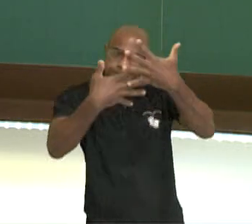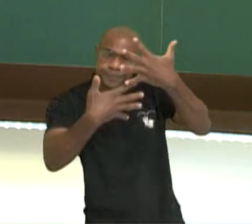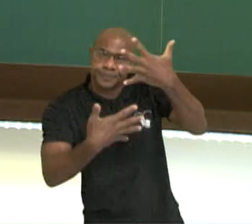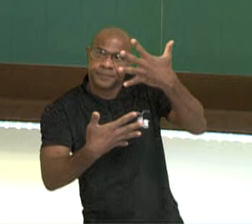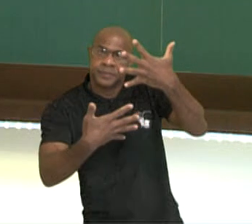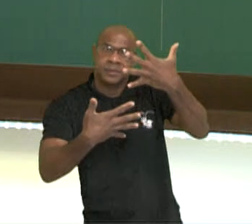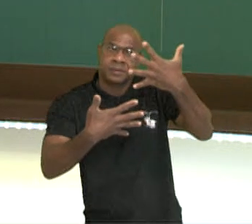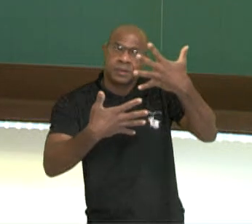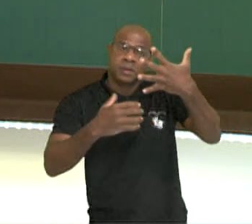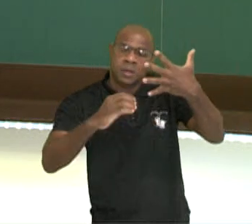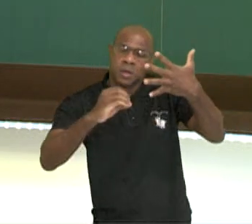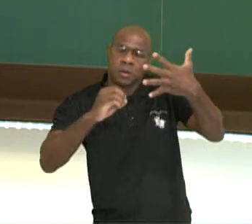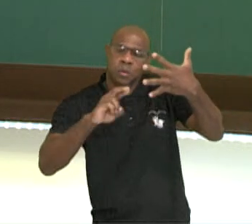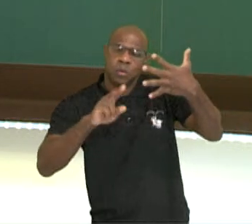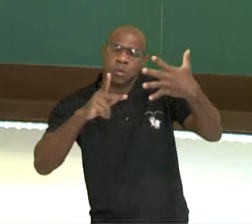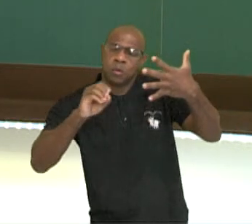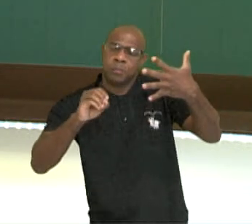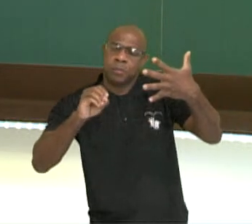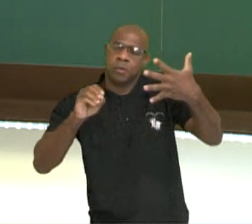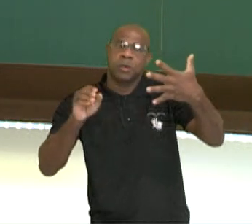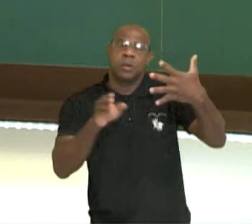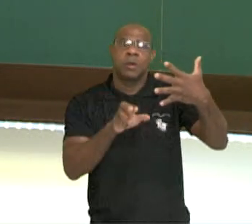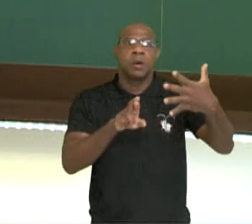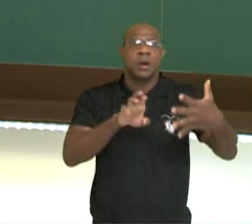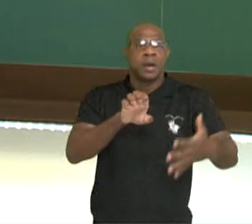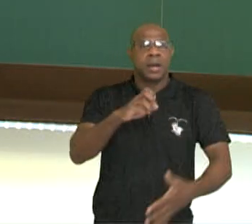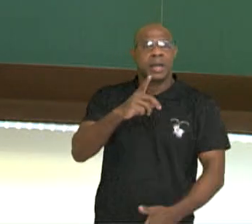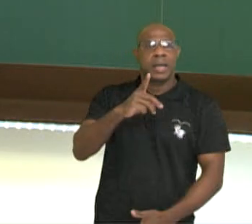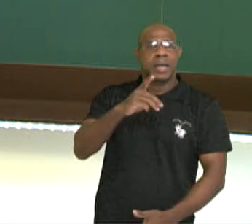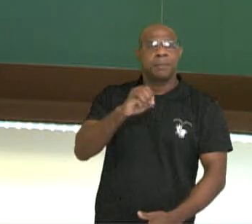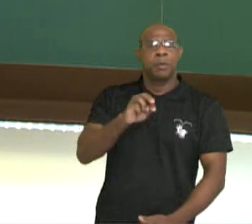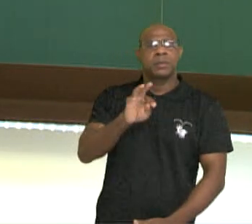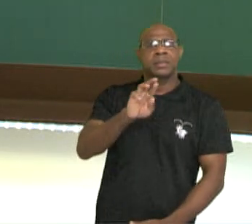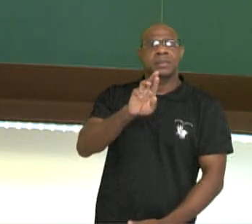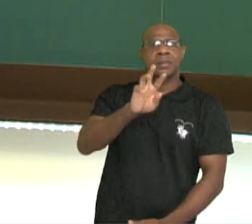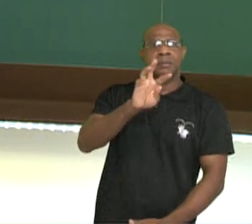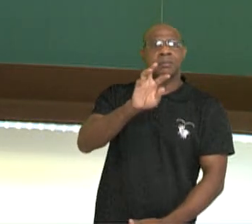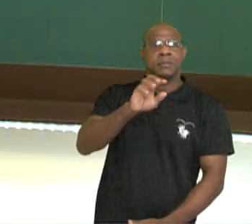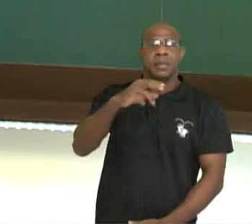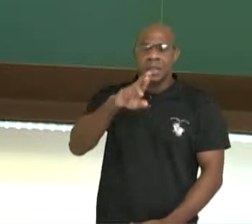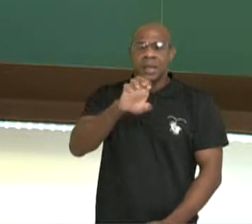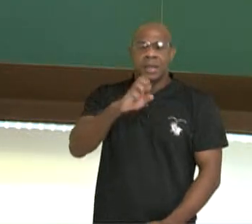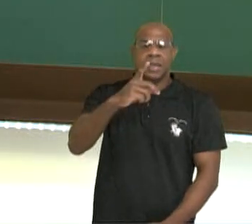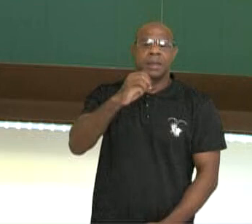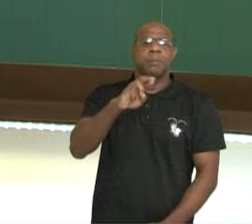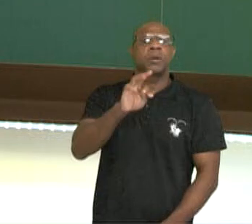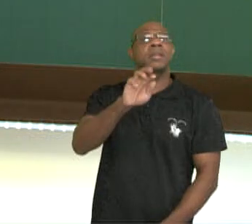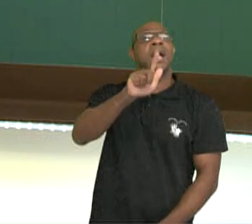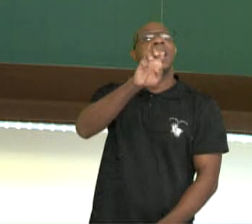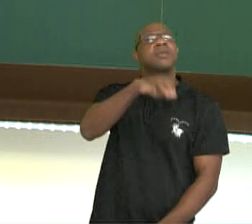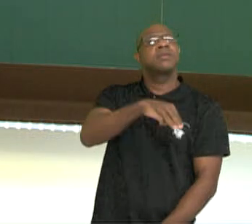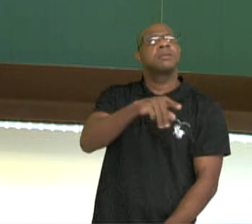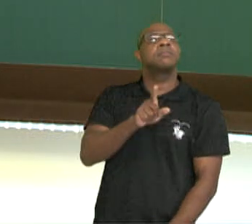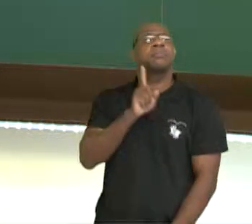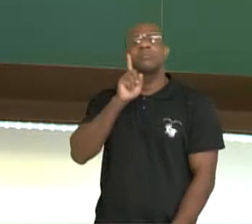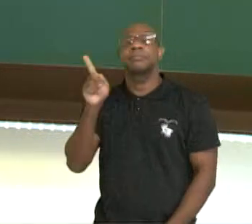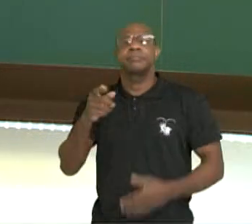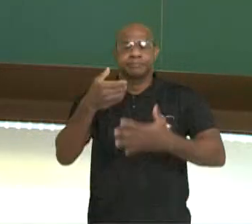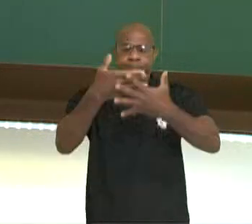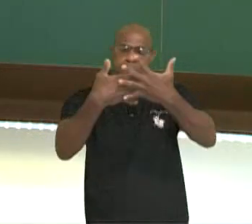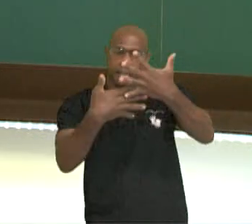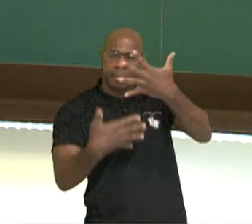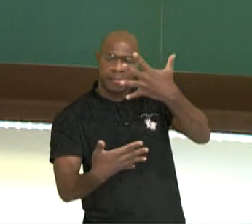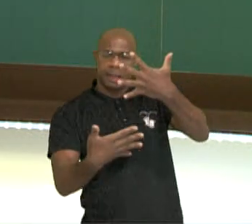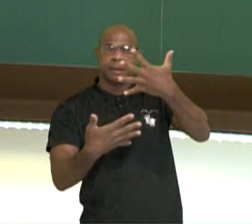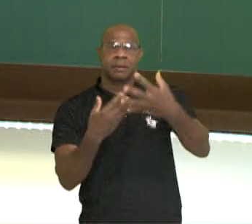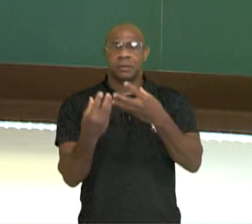professora? Nós já falamos, né, do lead, que vem no primeiro parágrafo, geralmente, e que traz as respostas para algumas